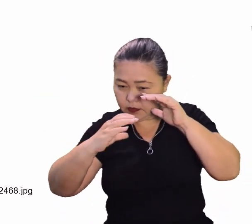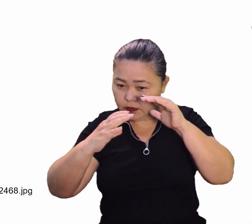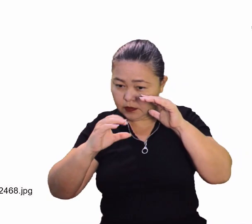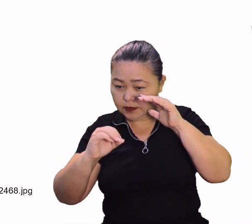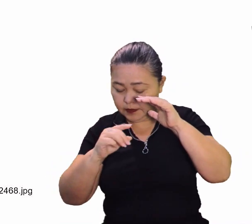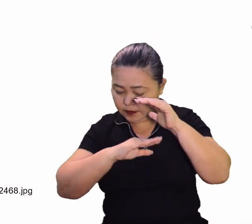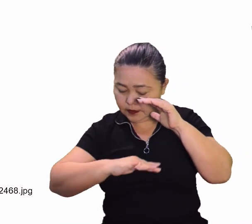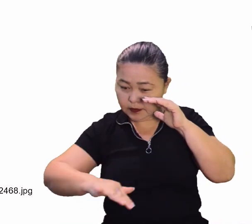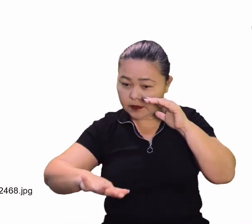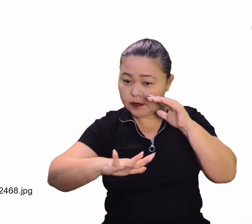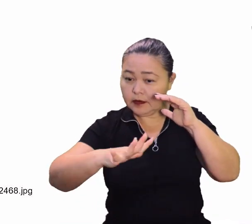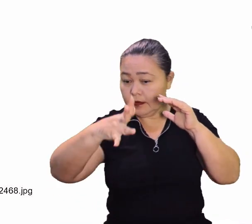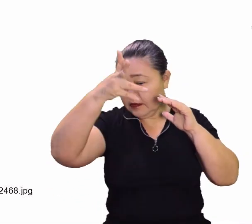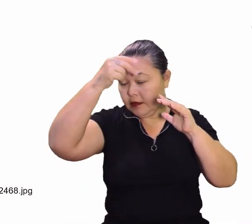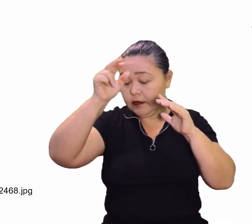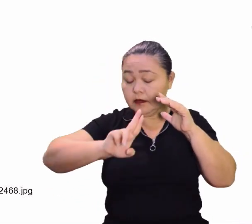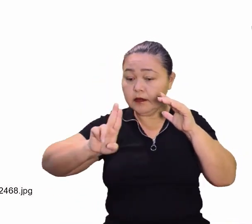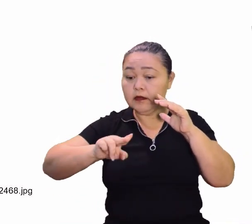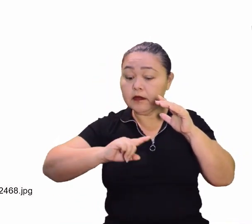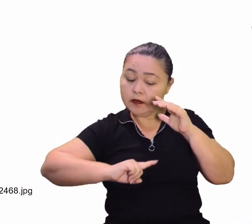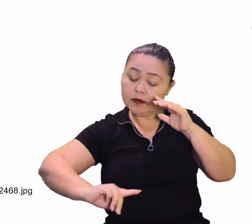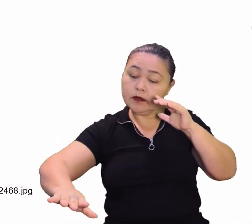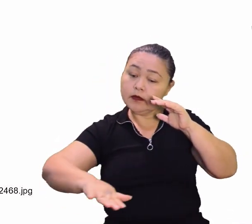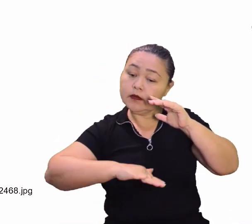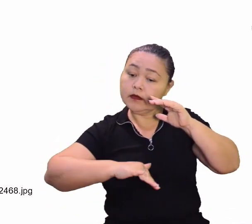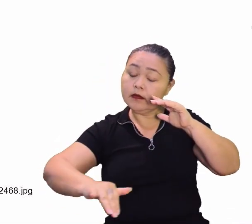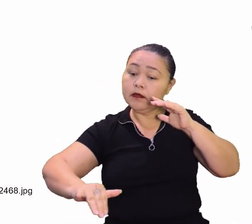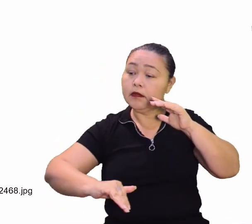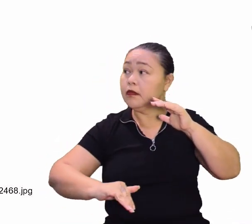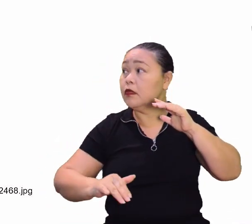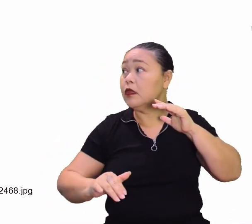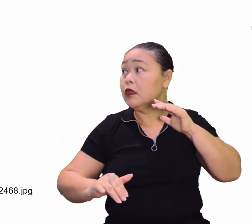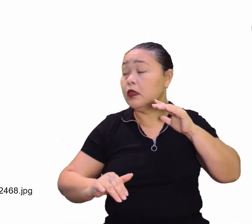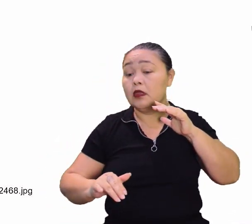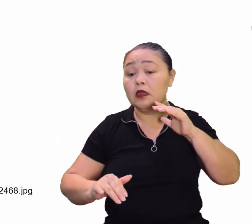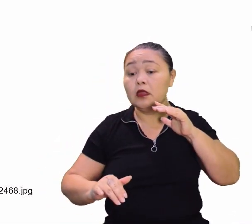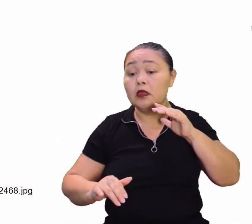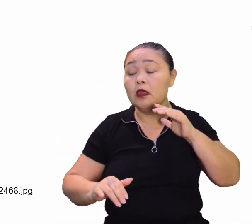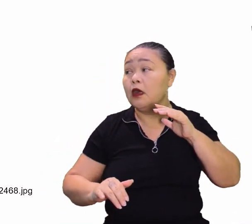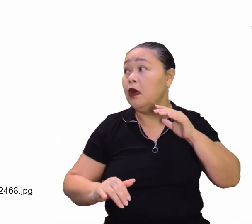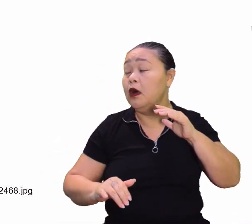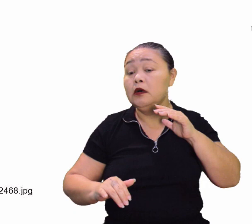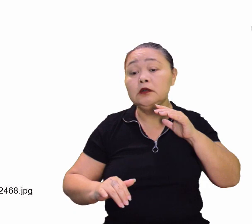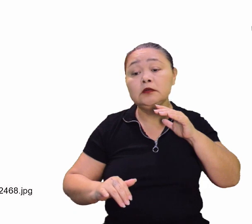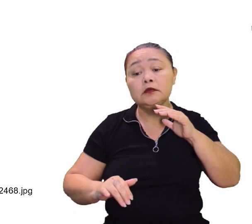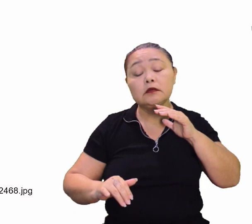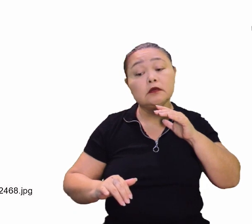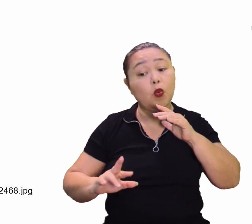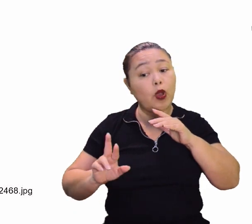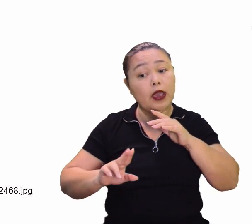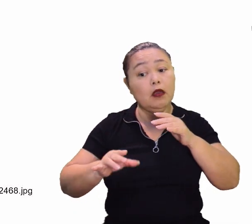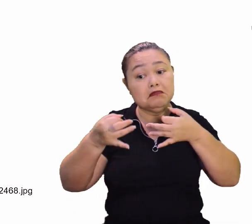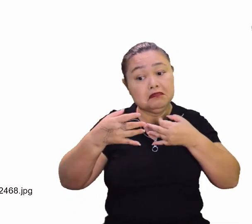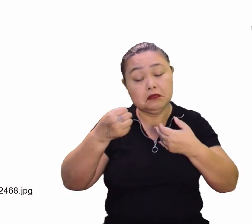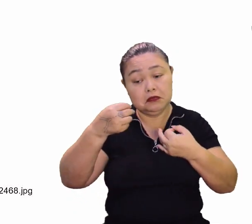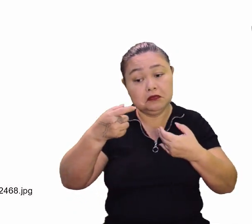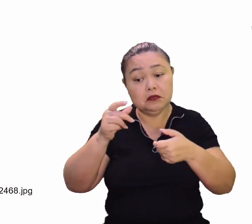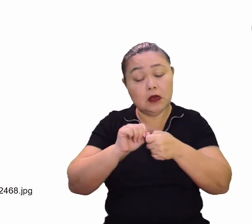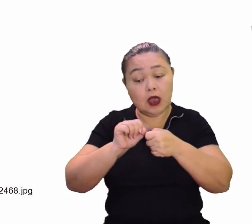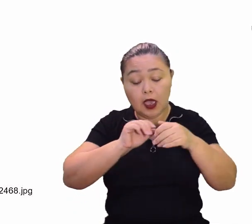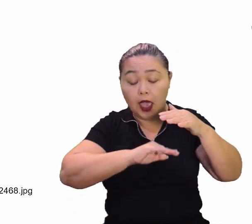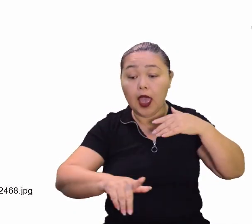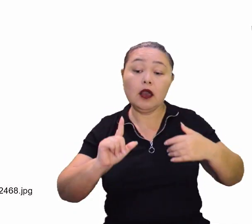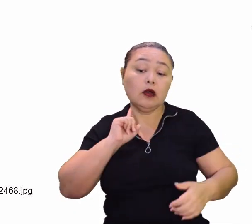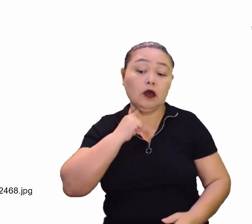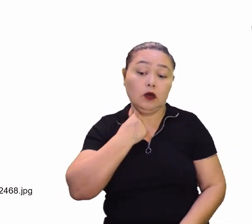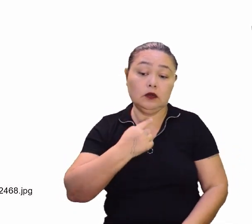amazônico, que a galera utiliza a água muitas das vezes, uma água que não é nem indicada, porque é uma água que está